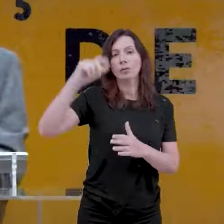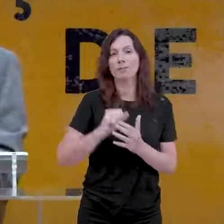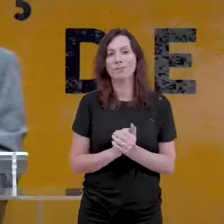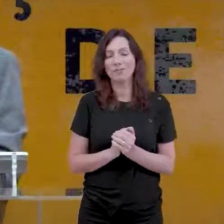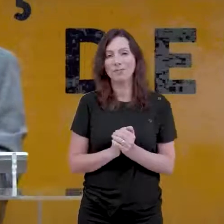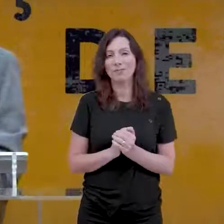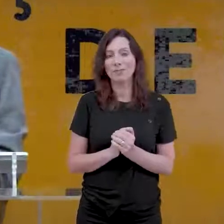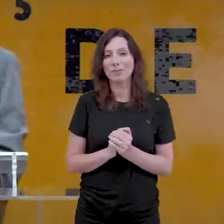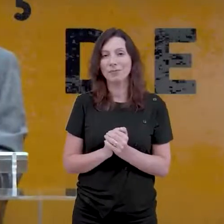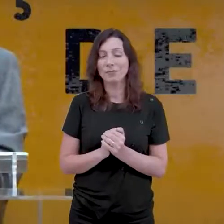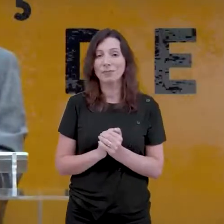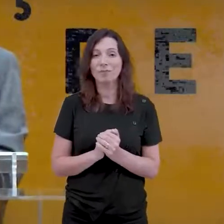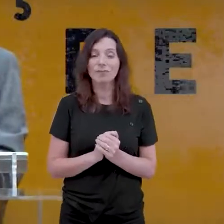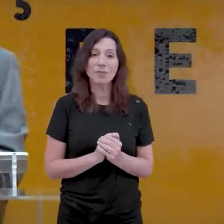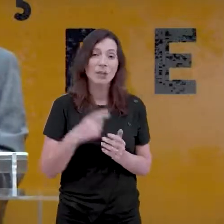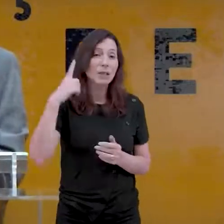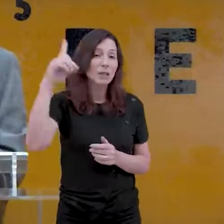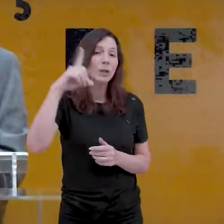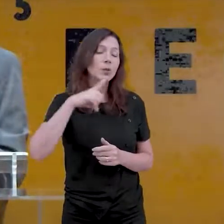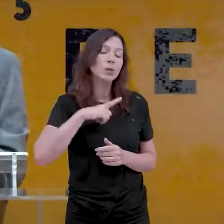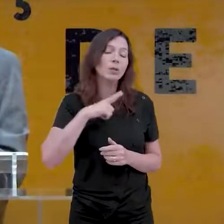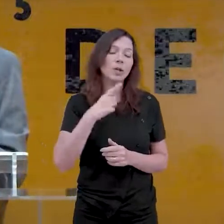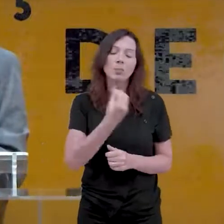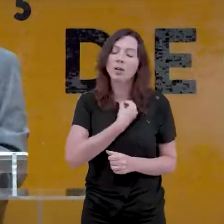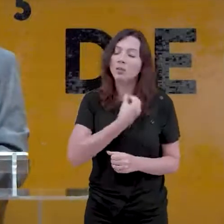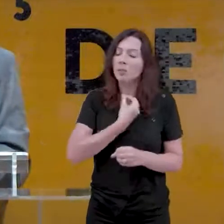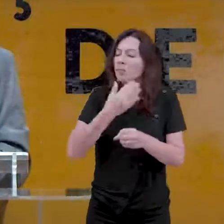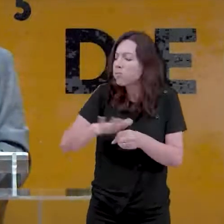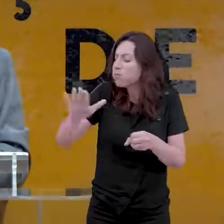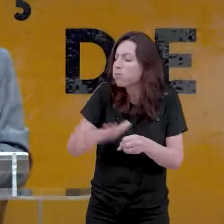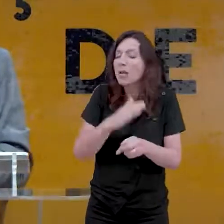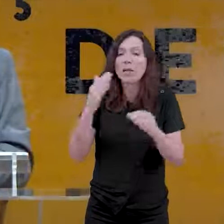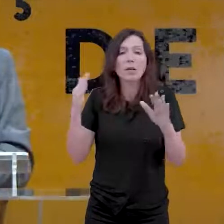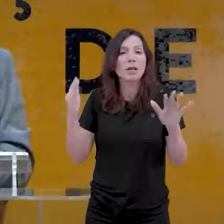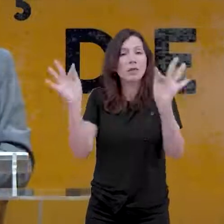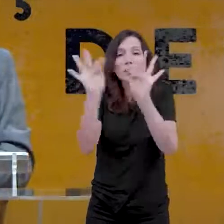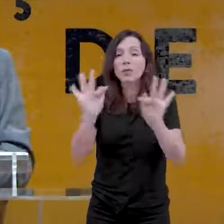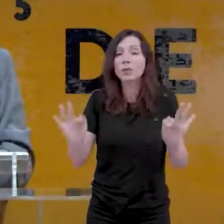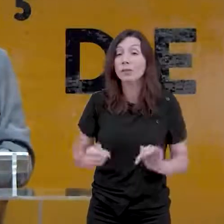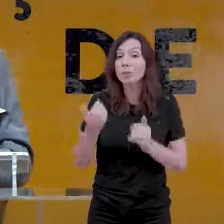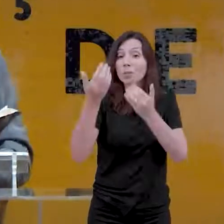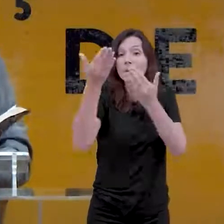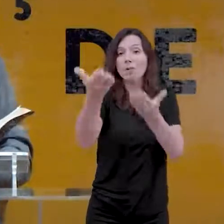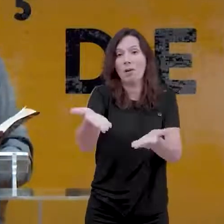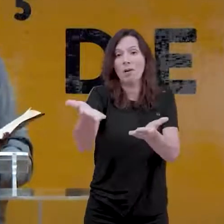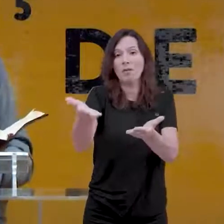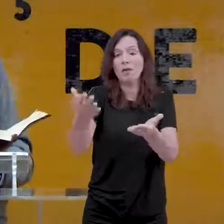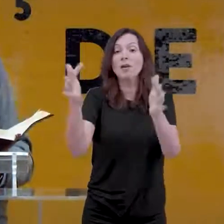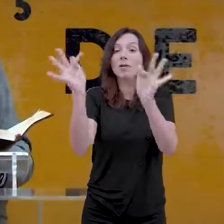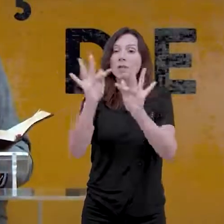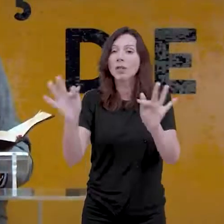que Deus tem para você é uma vida de plena felicidade. Felicidade nele, na casa